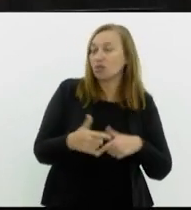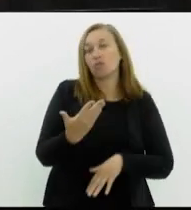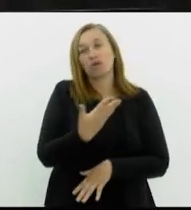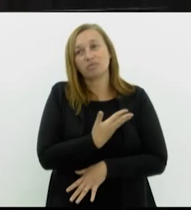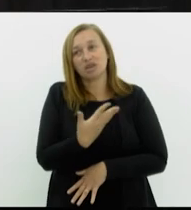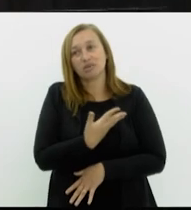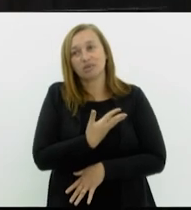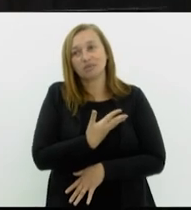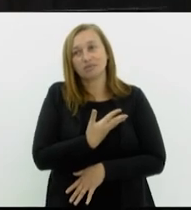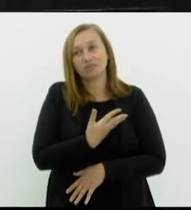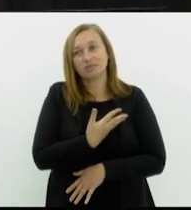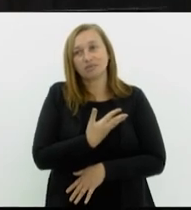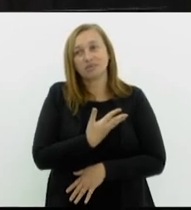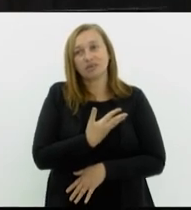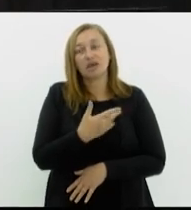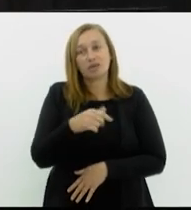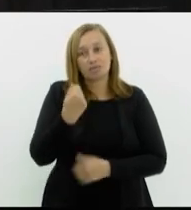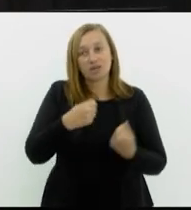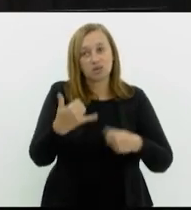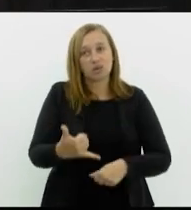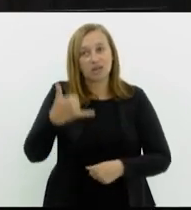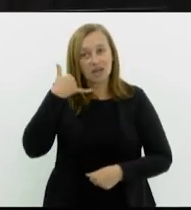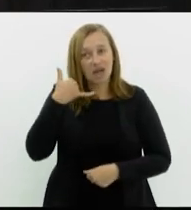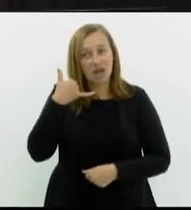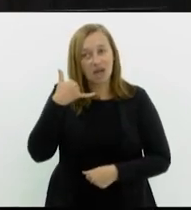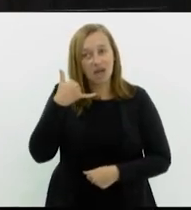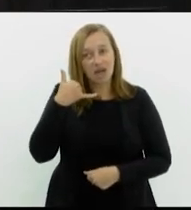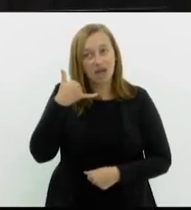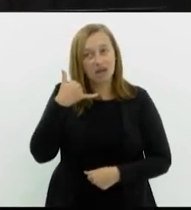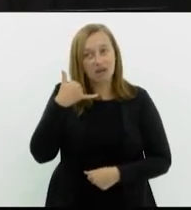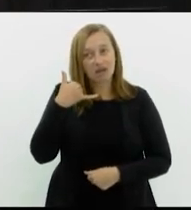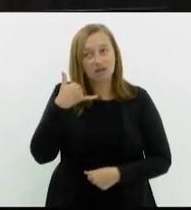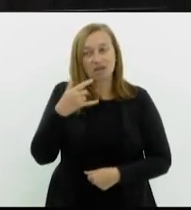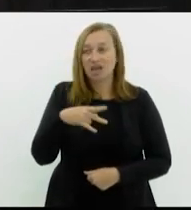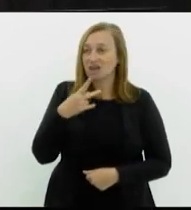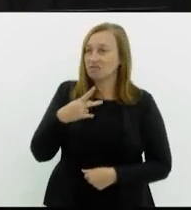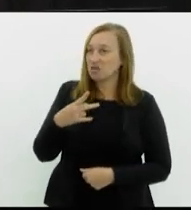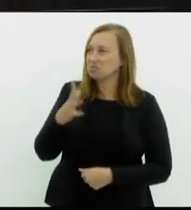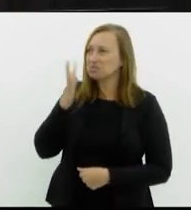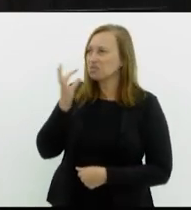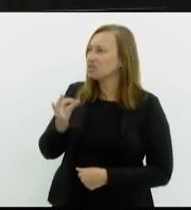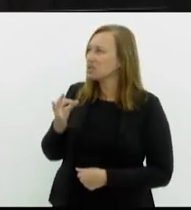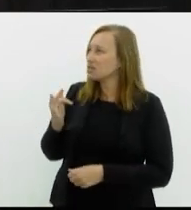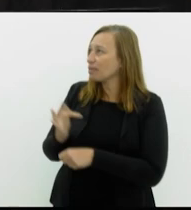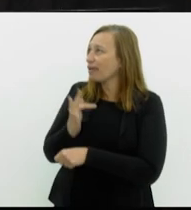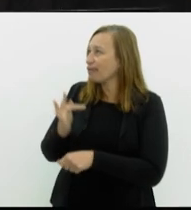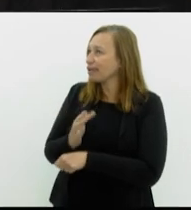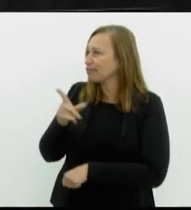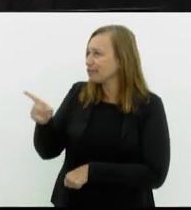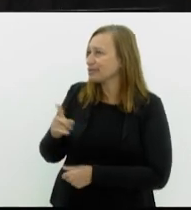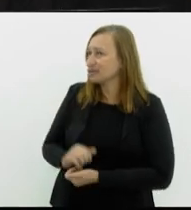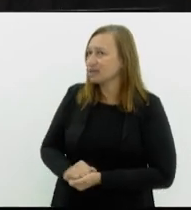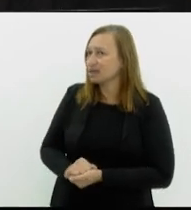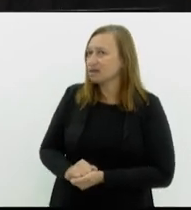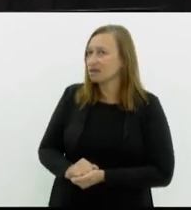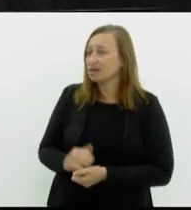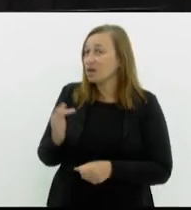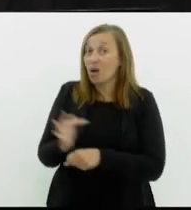colega, que teve que ligar para ele, eu liguei também, e ele falou para mim, não sei como é que eu aguento esse cara. Eu falei, porque o senhor aguenta todo